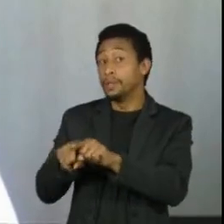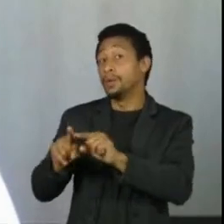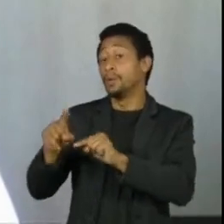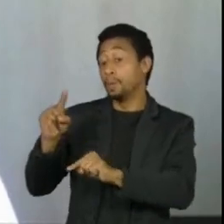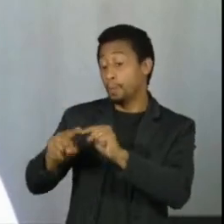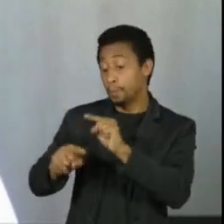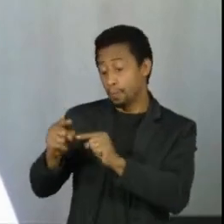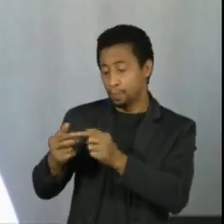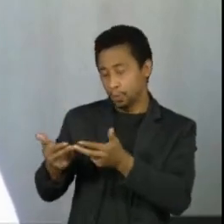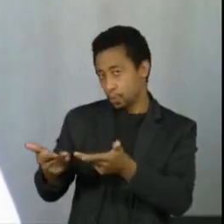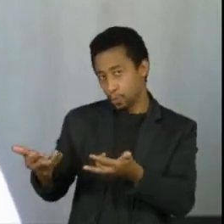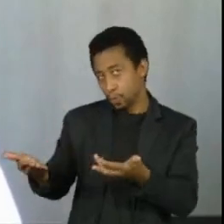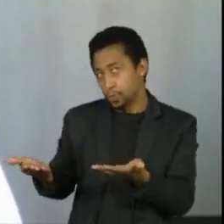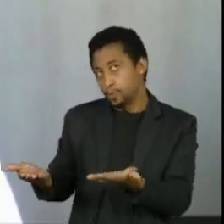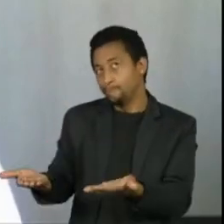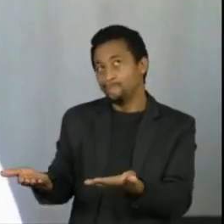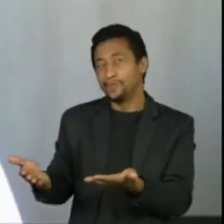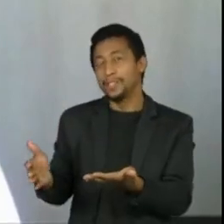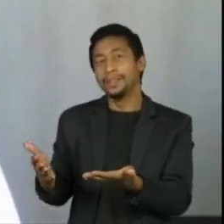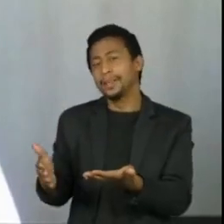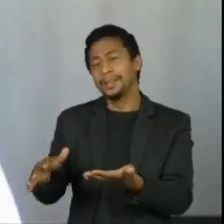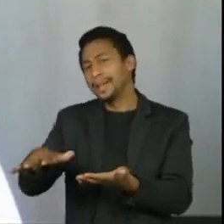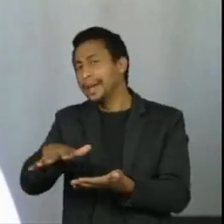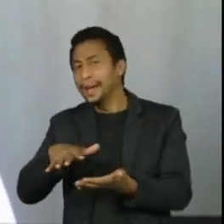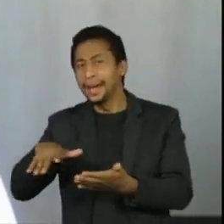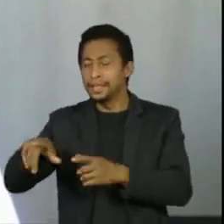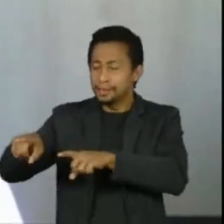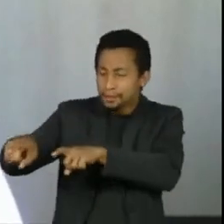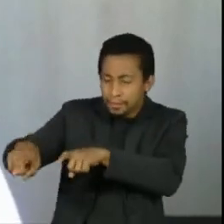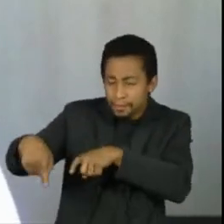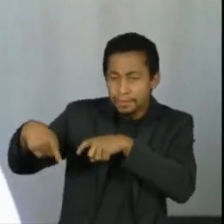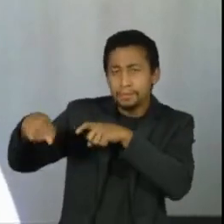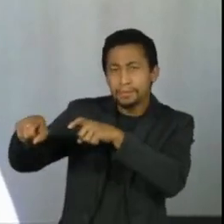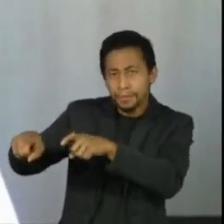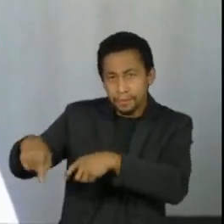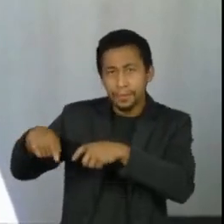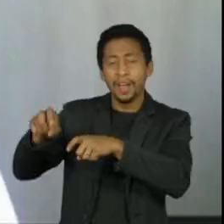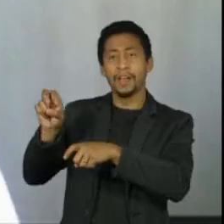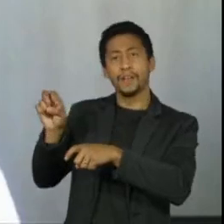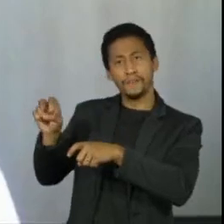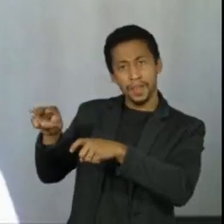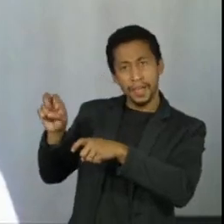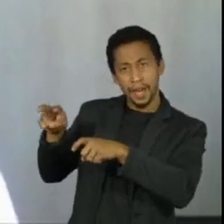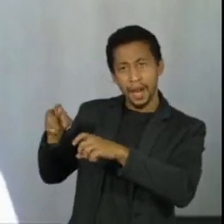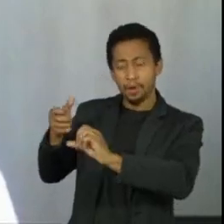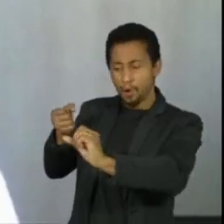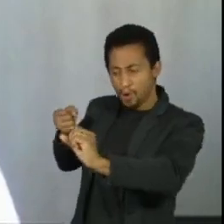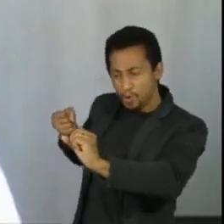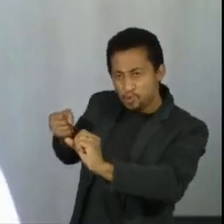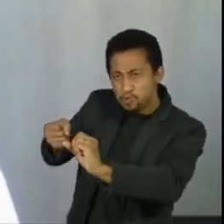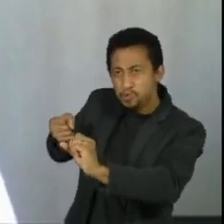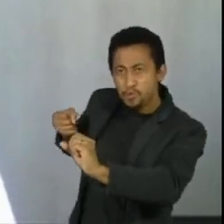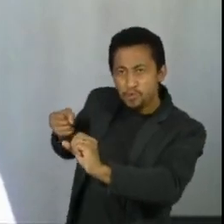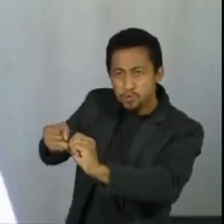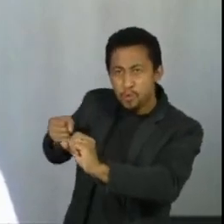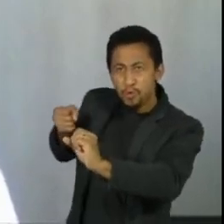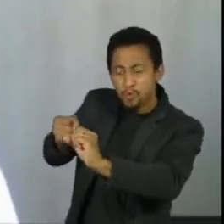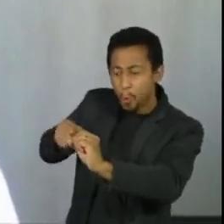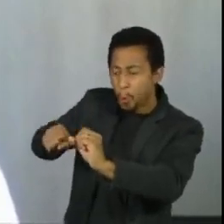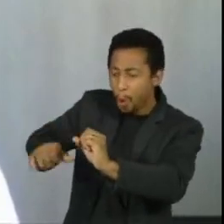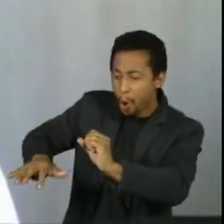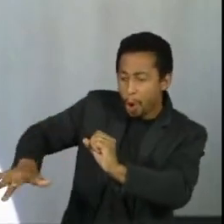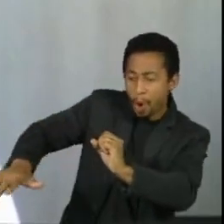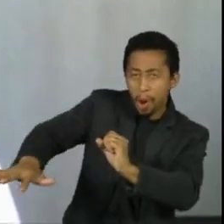produtos usados, por exemplo, na pecuária, né? Hoje a gente sabe que praticamente 100%